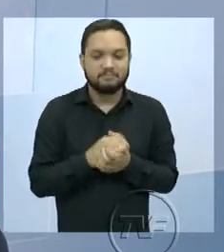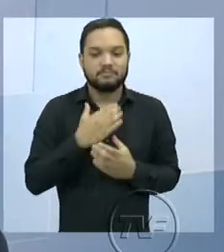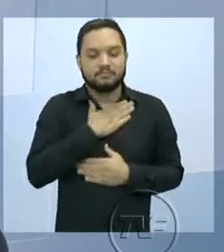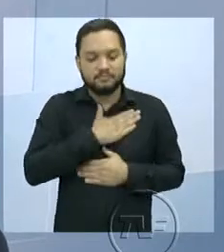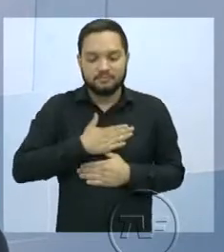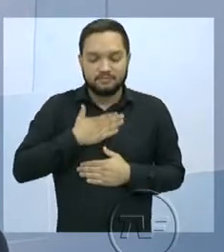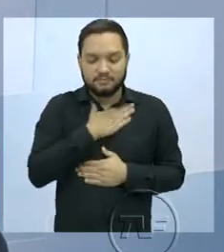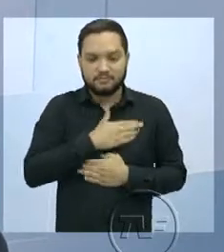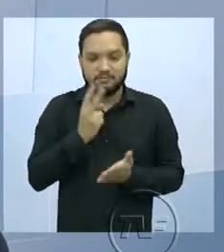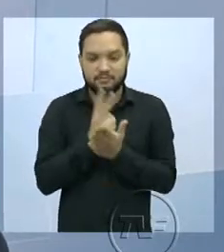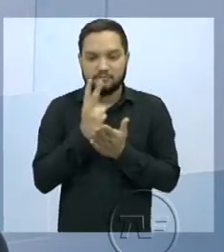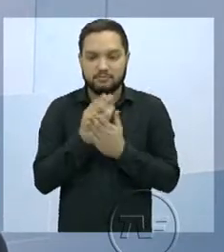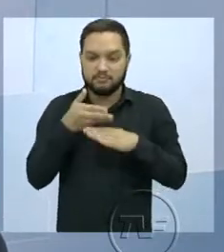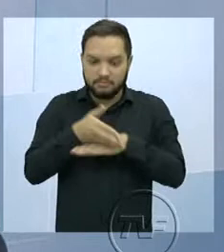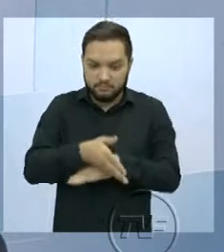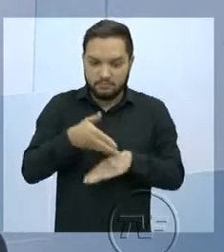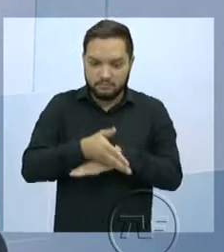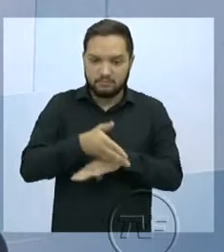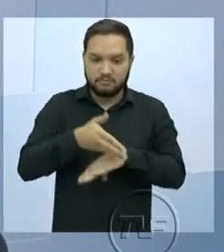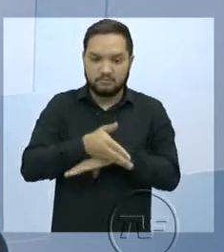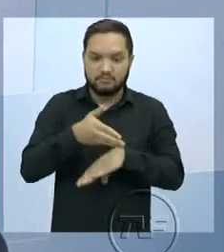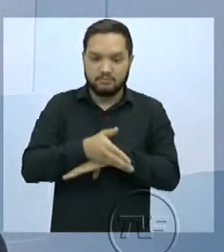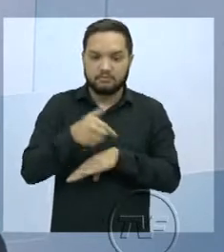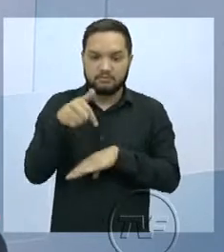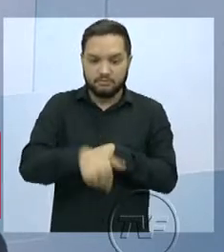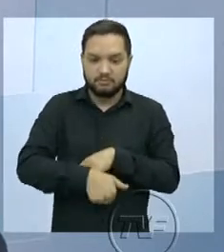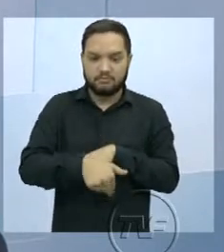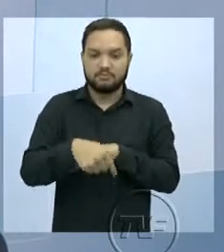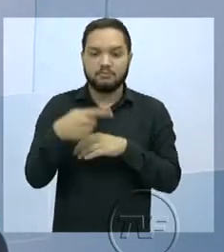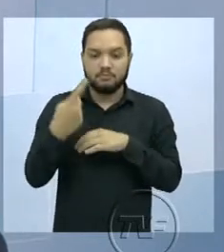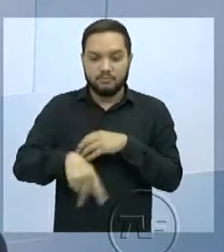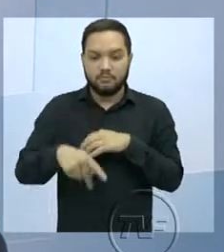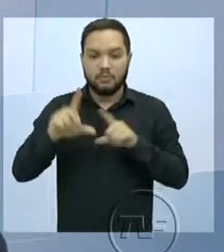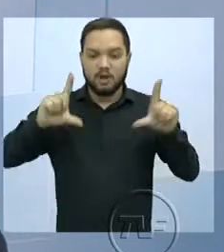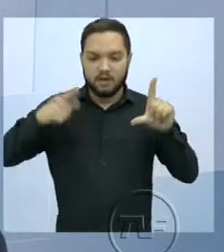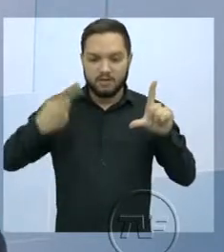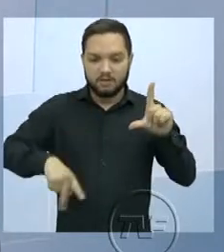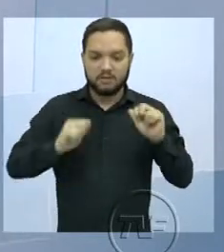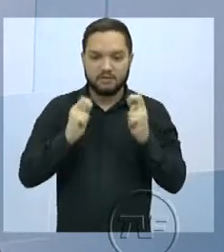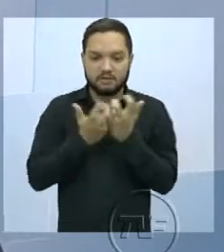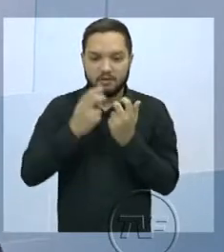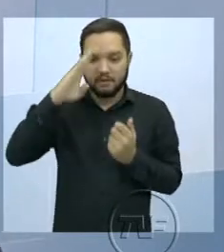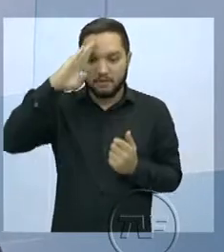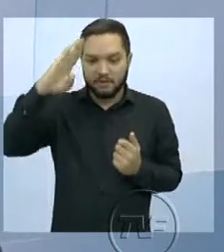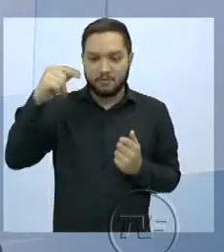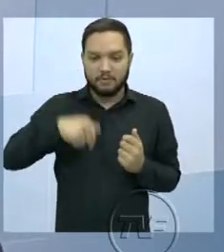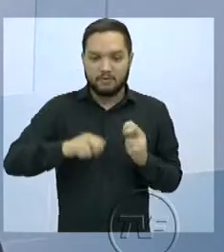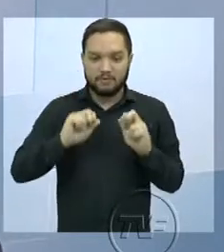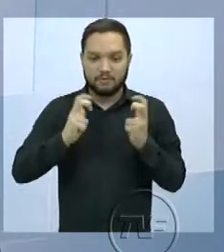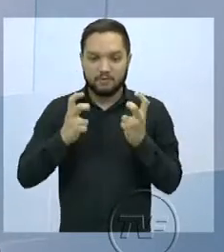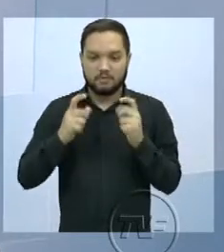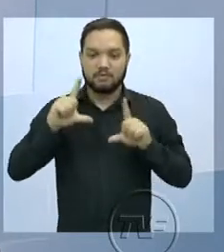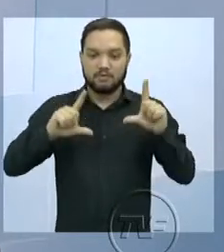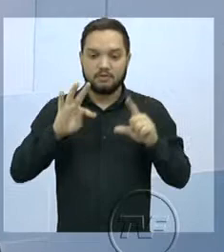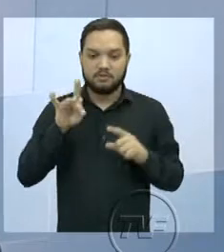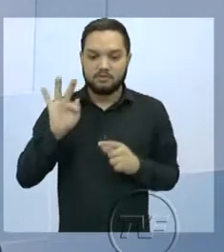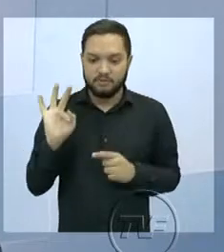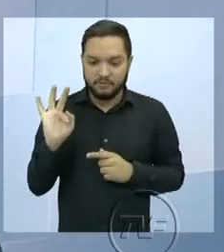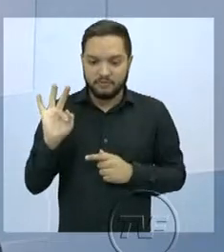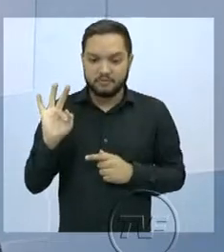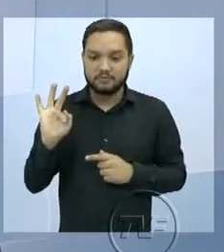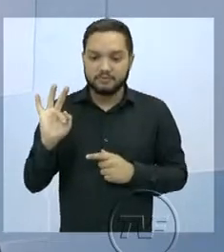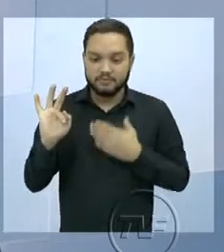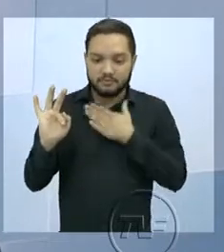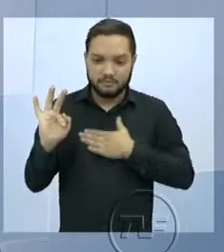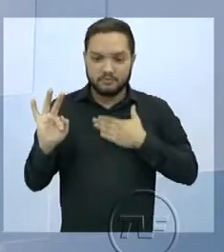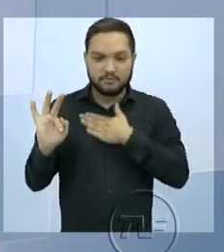sempre uma satisfação poder participar da imprensa local, principalmente da nossa imprensa, né, a TV Fortaleza, que está